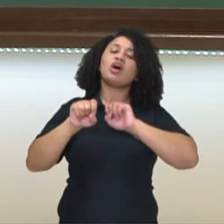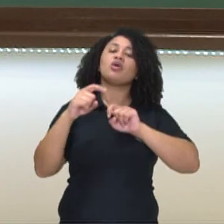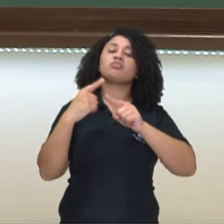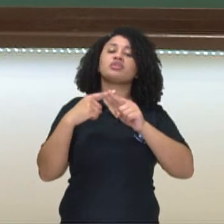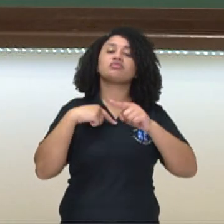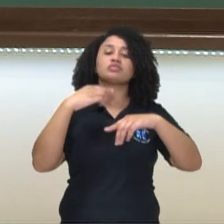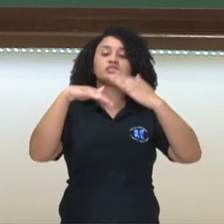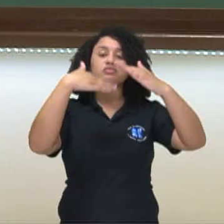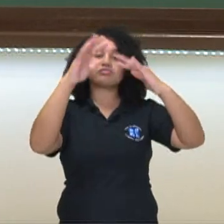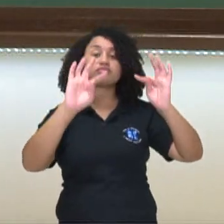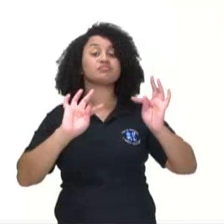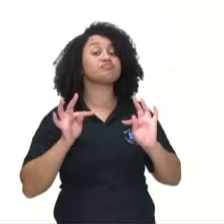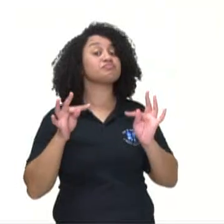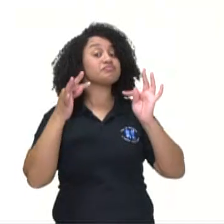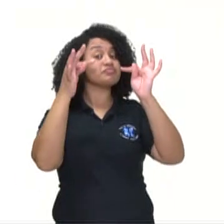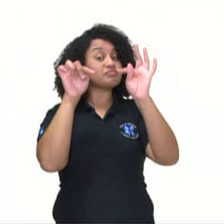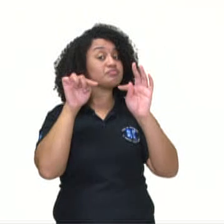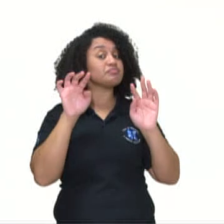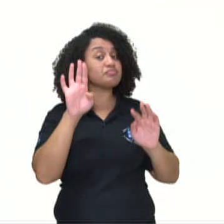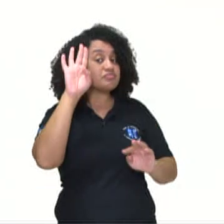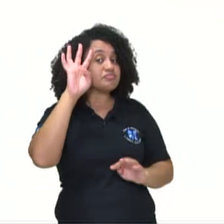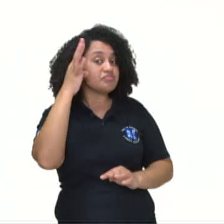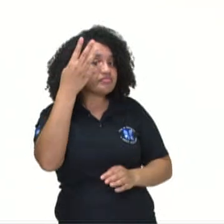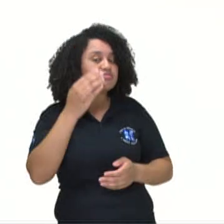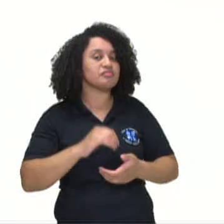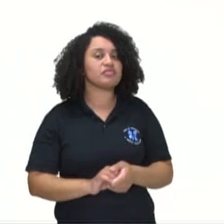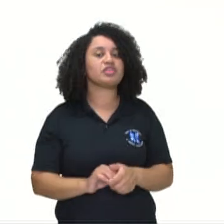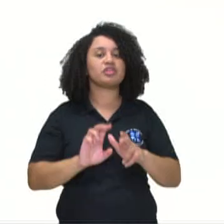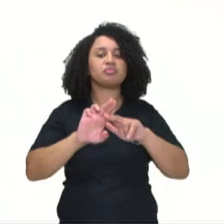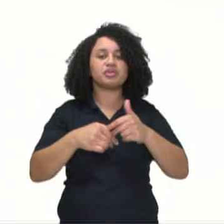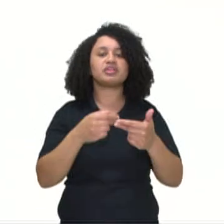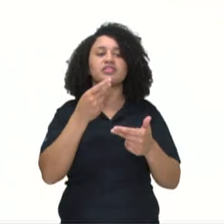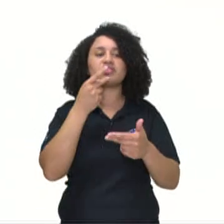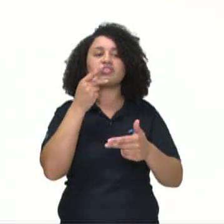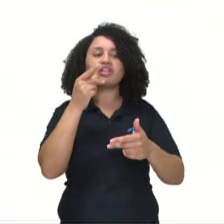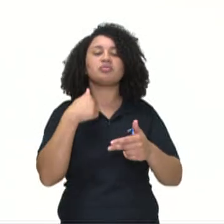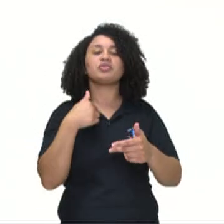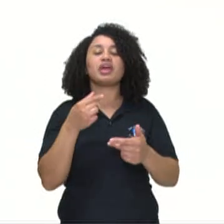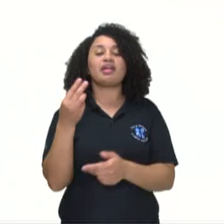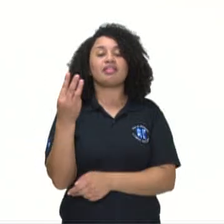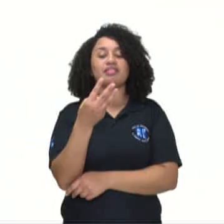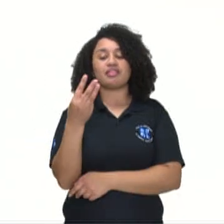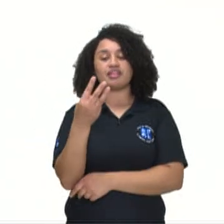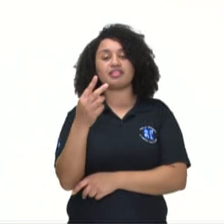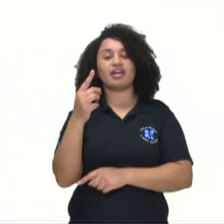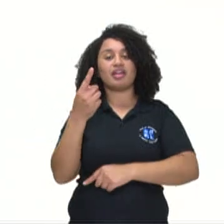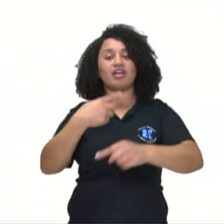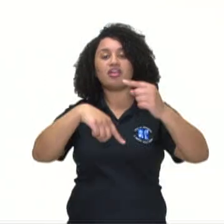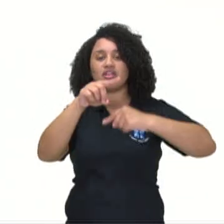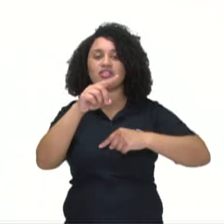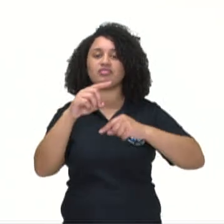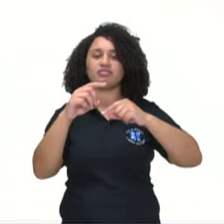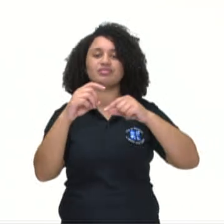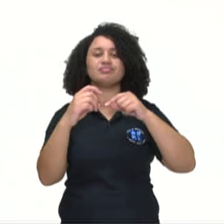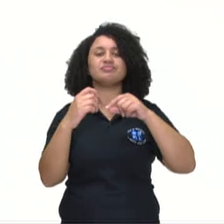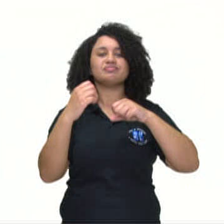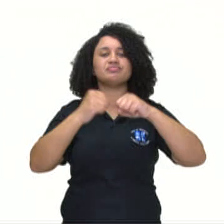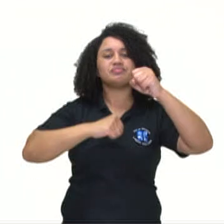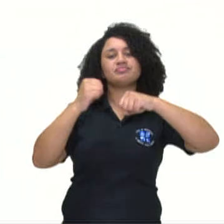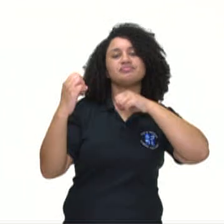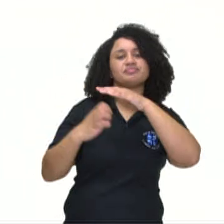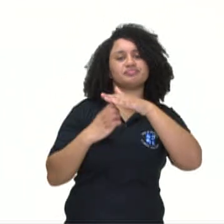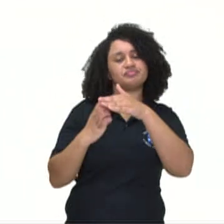desenvolvimento, tecnológico principalmente. Por isso que dizemos que estamos em plena terceira revolução industrial. Muitos de